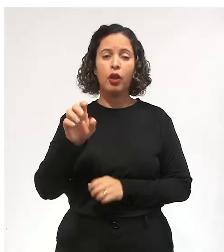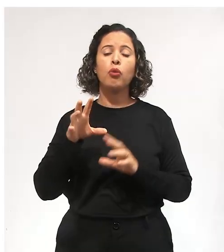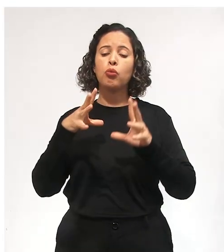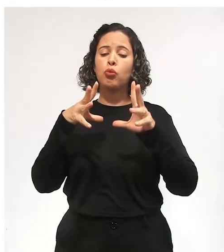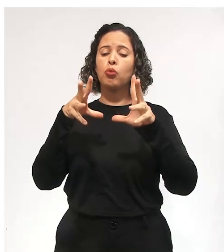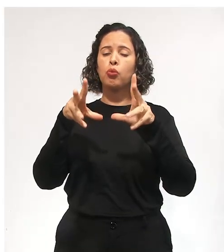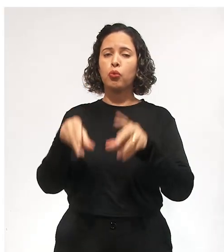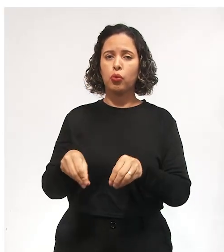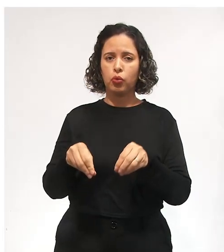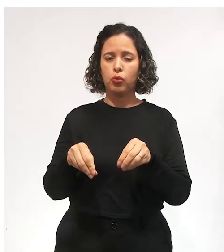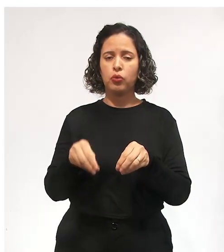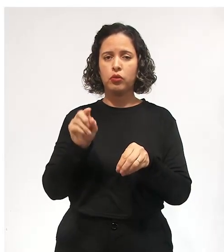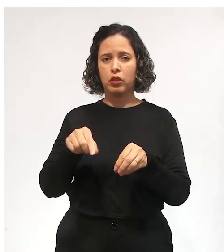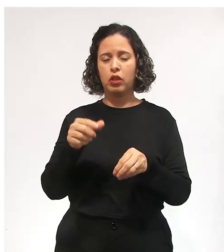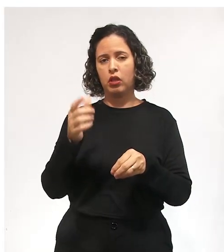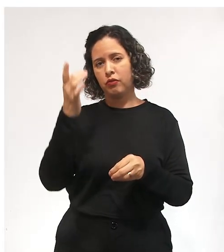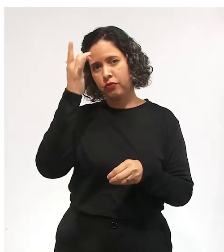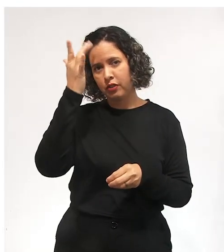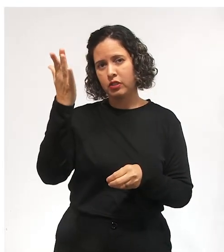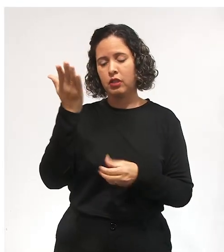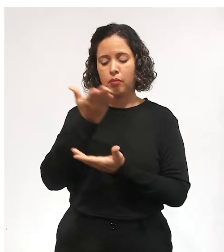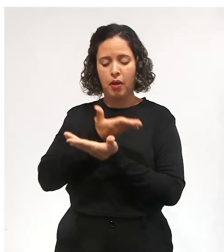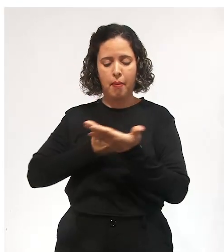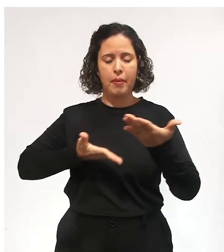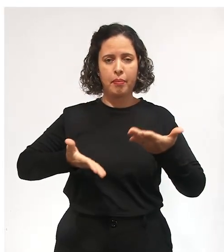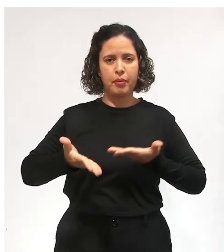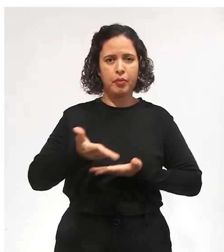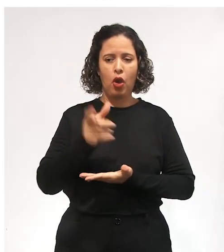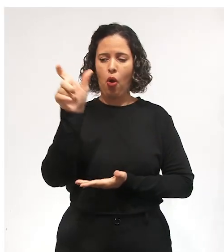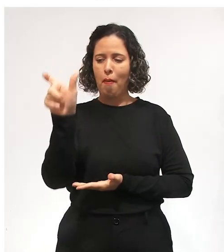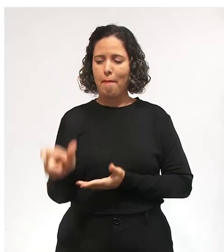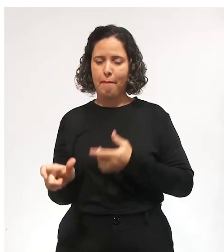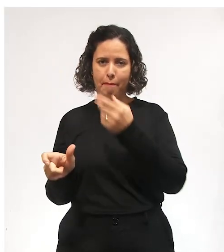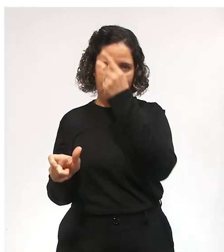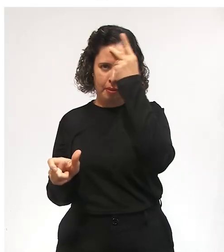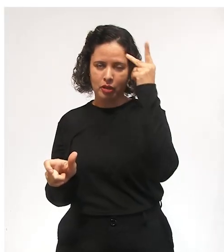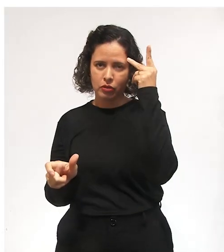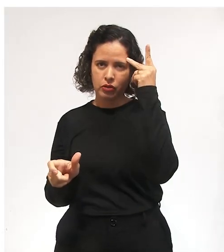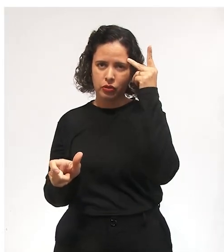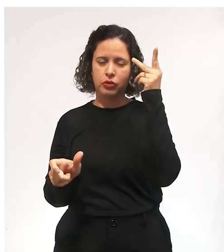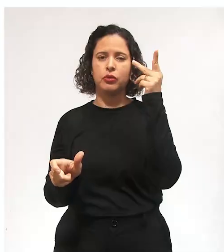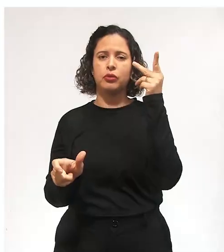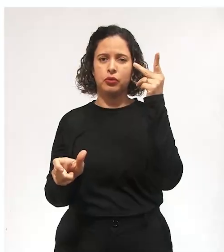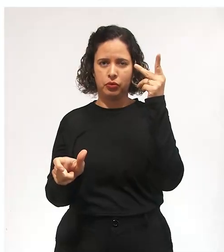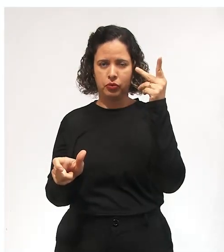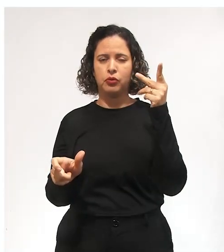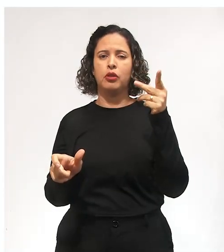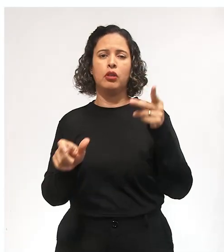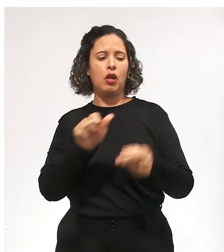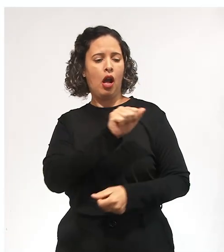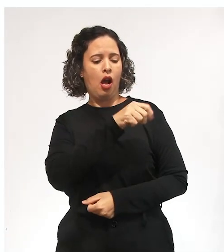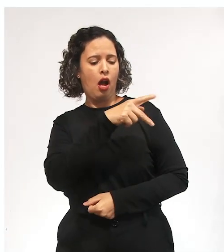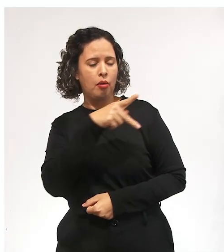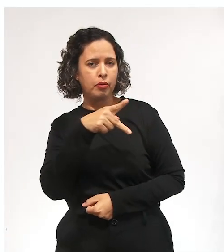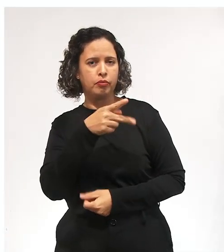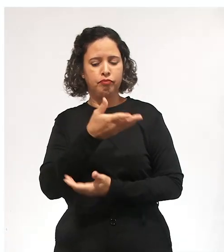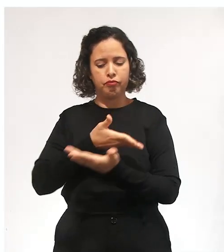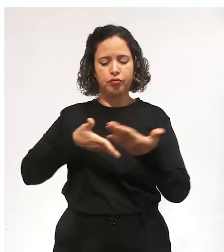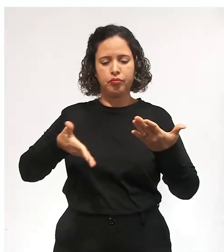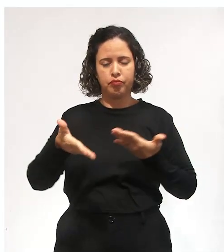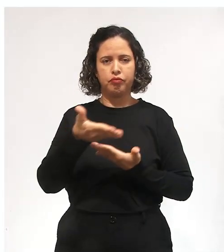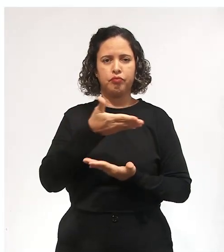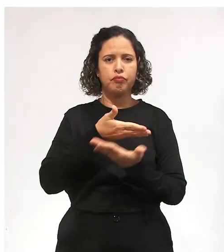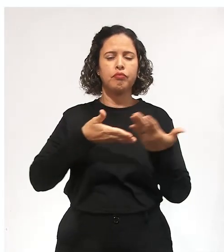geral, vai facilitar a interação entre o usuário, os aplicativos e, de